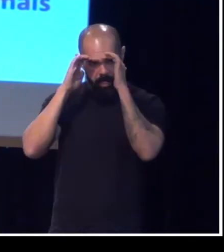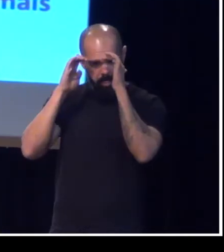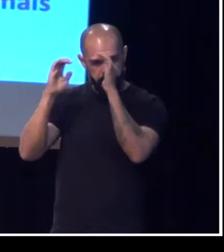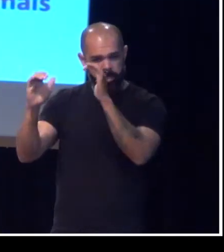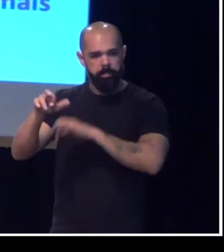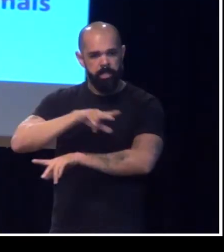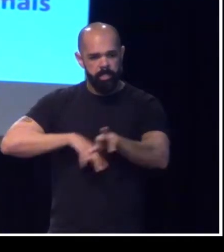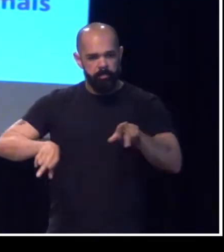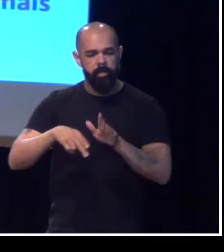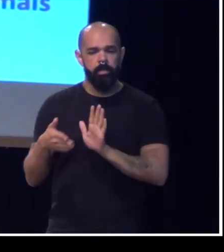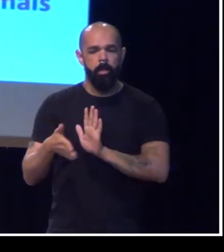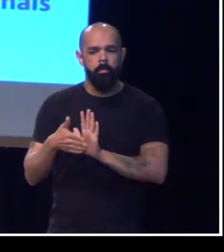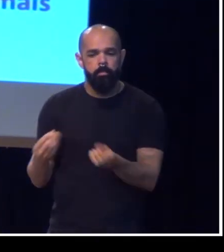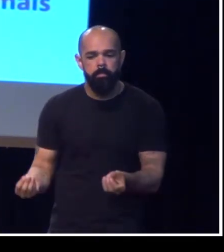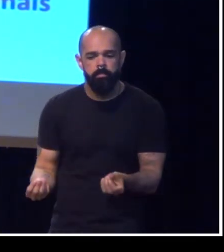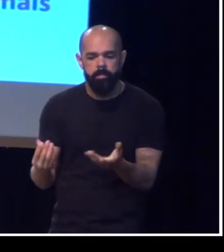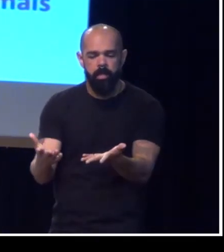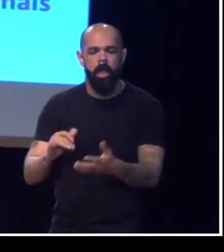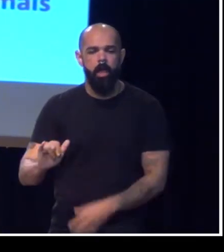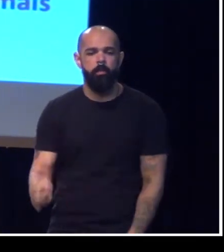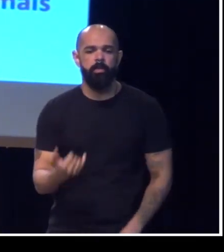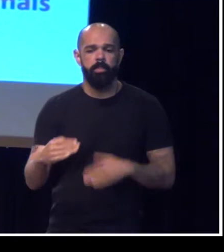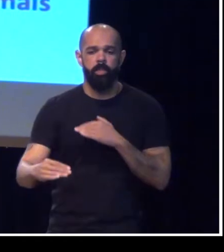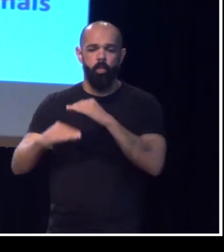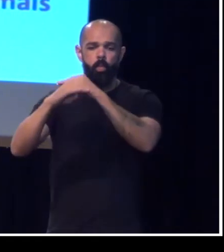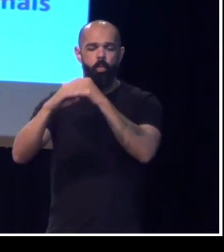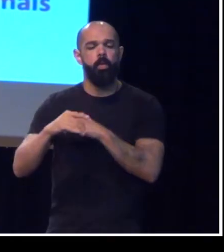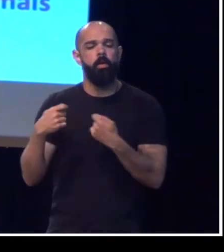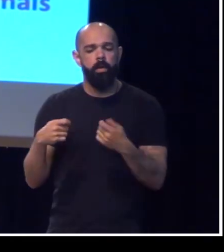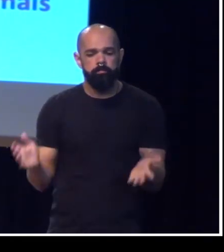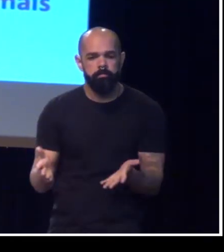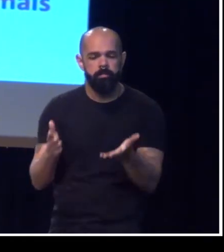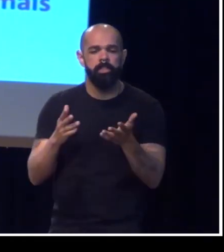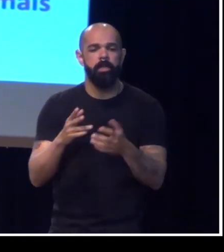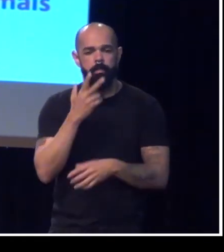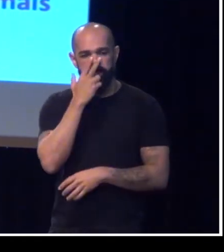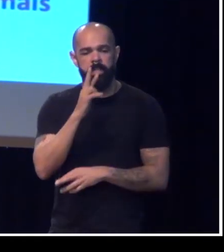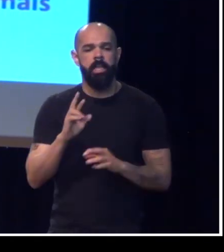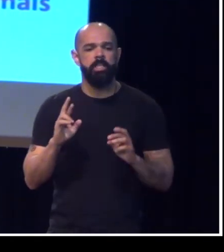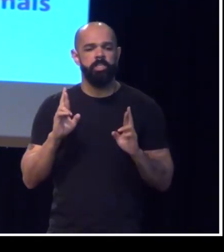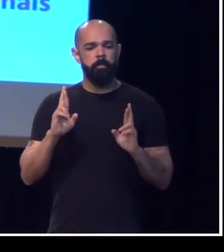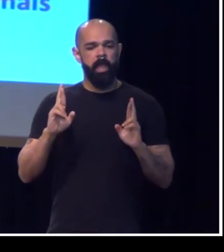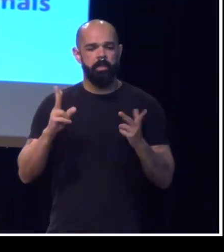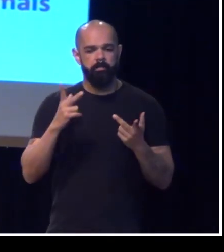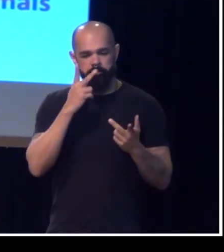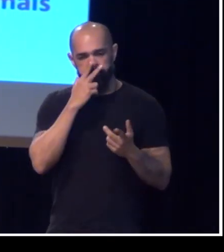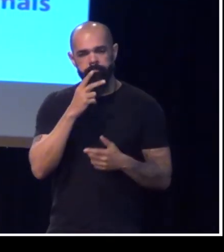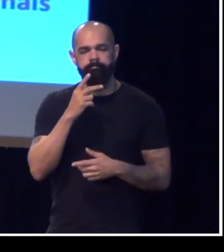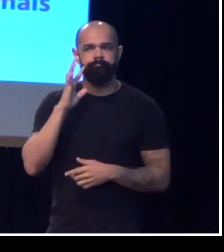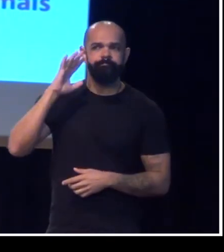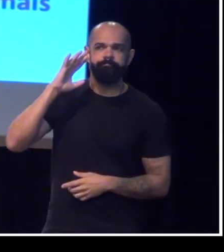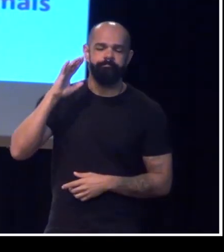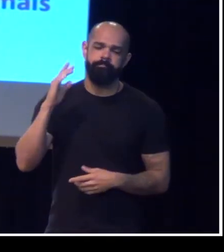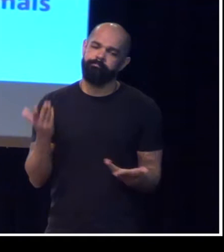de proporcionar o acesso a oportunidades iguais, de preconizar a esperança, algo que a gente não tem mais em dias atuais. E eu